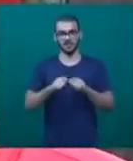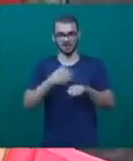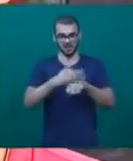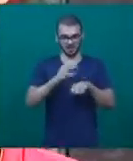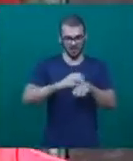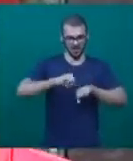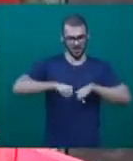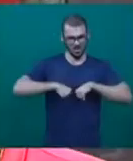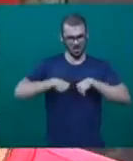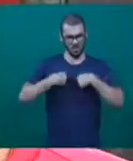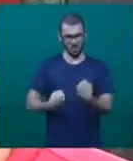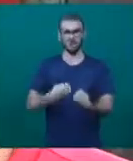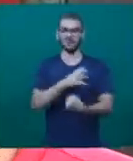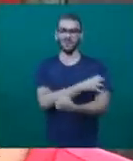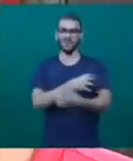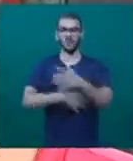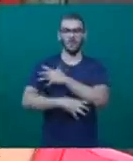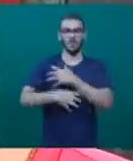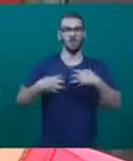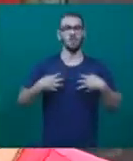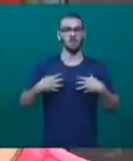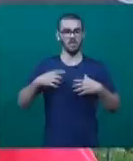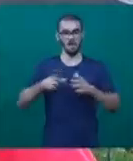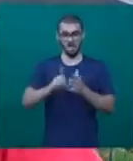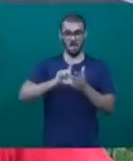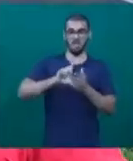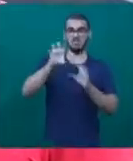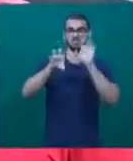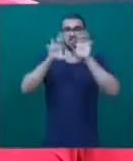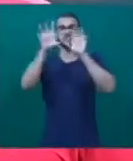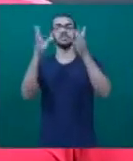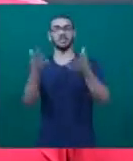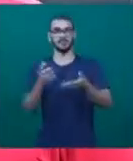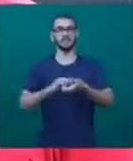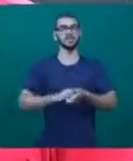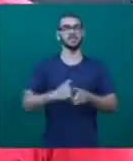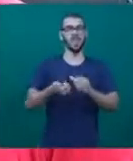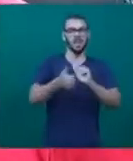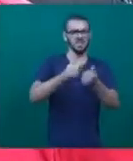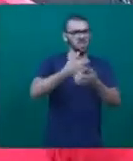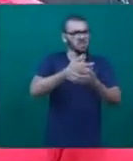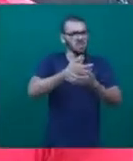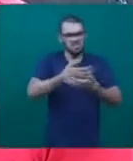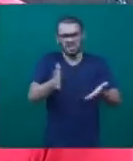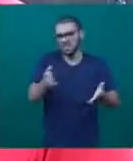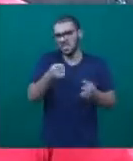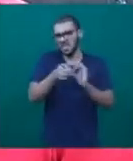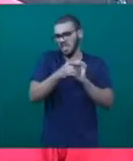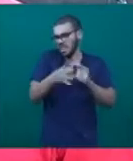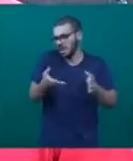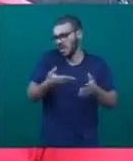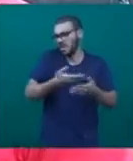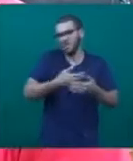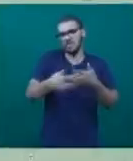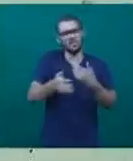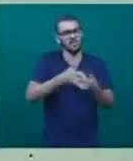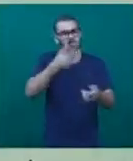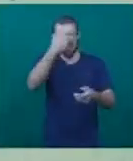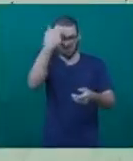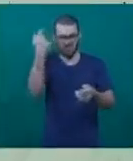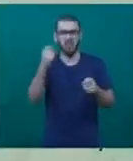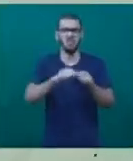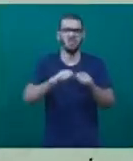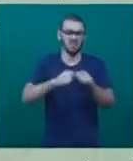de fortalecimento do corpo antes da pessoa subir. É um esporte bem democrático, assim, dá para qualquer um chegar